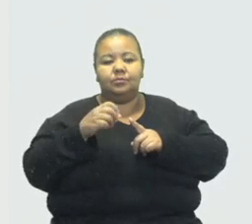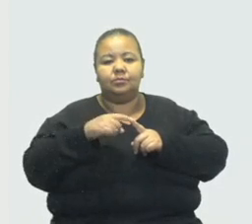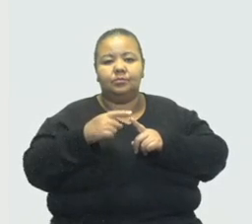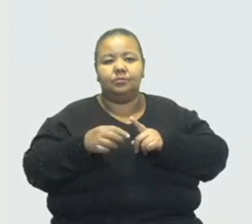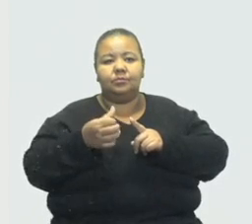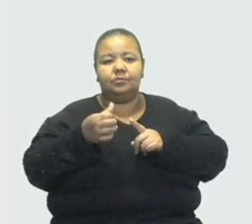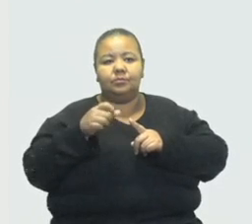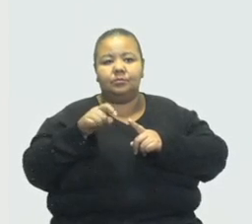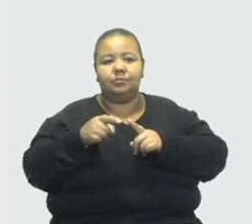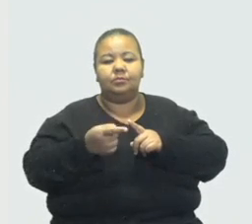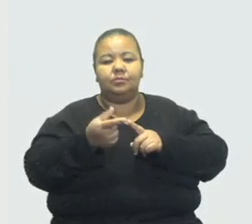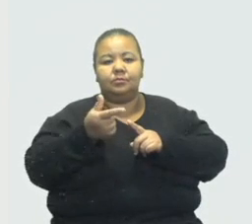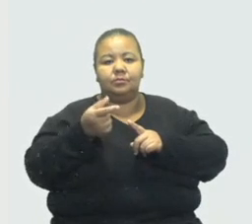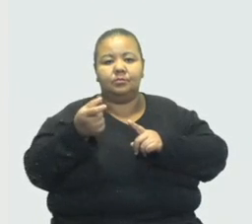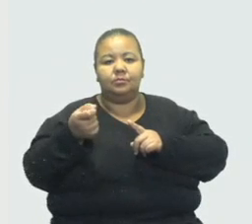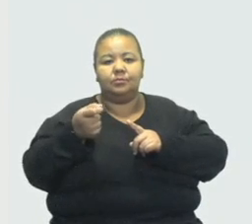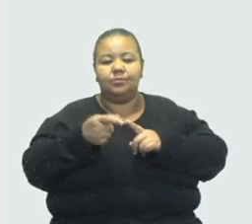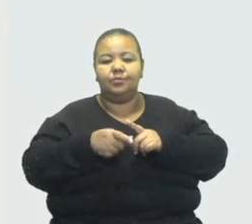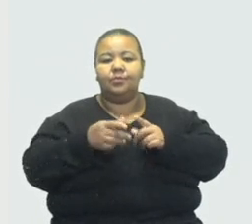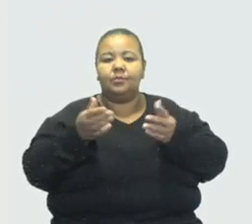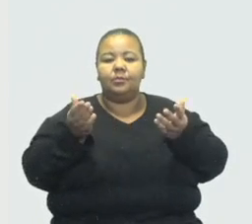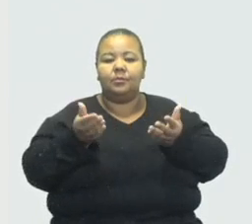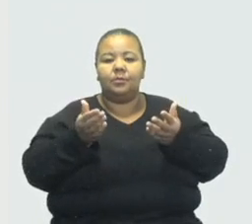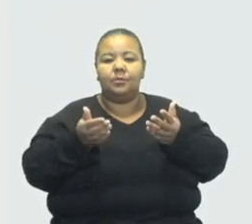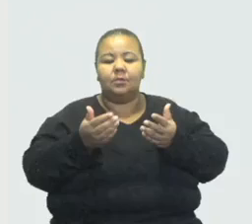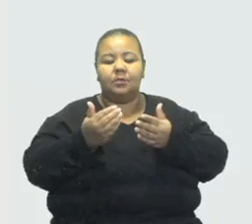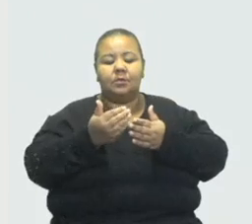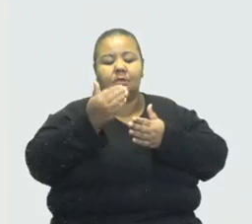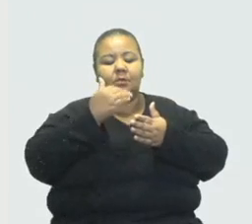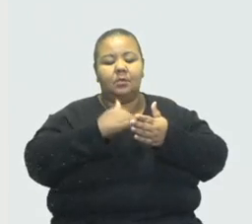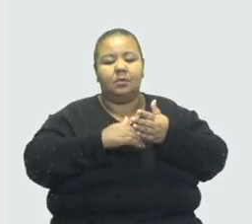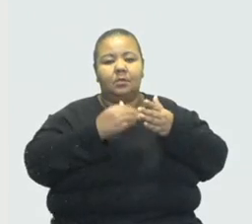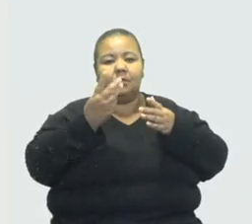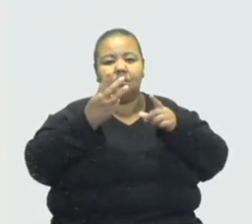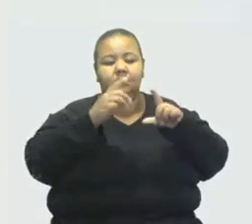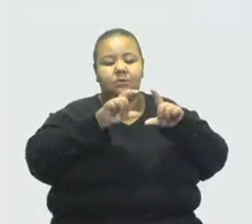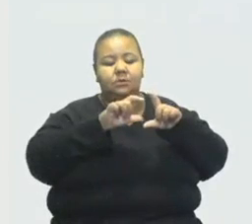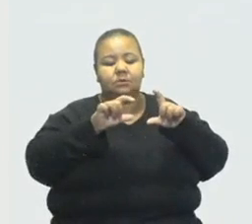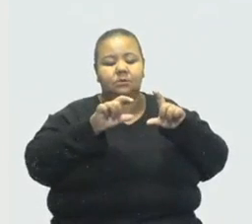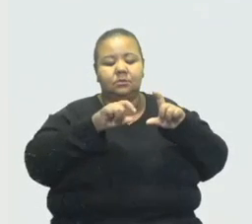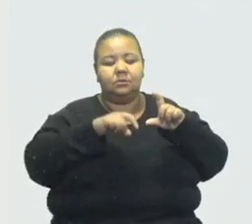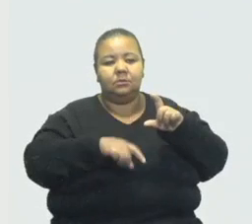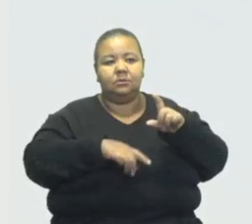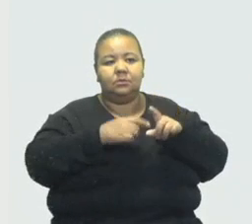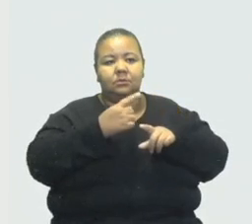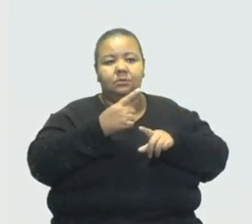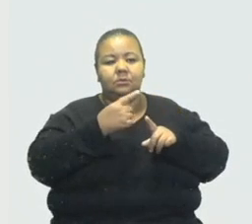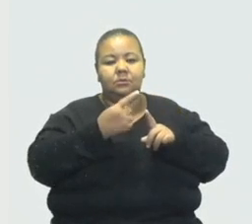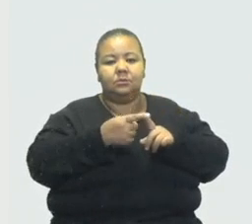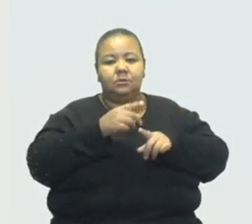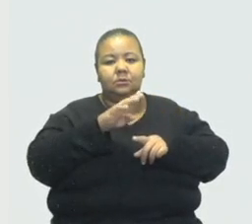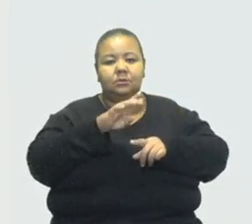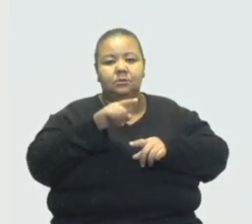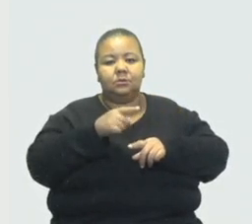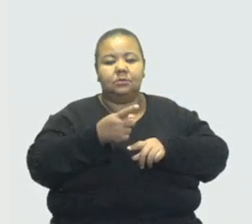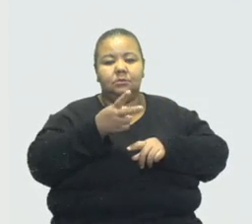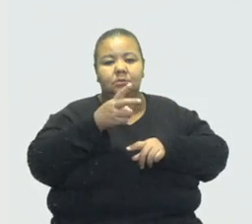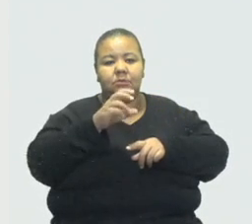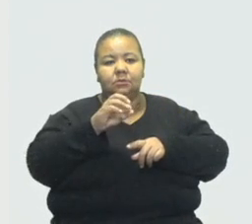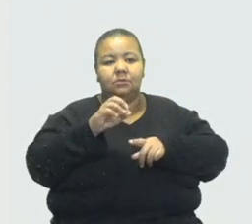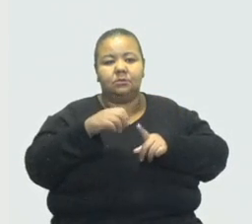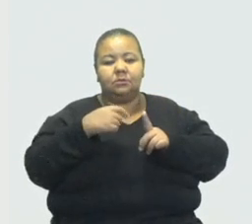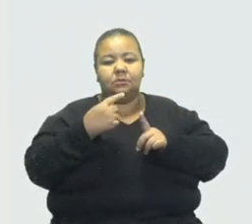vezes 6.200. E agora a nossa terceira linha. 1 vezes